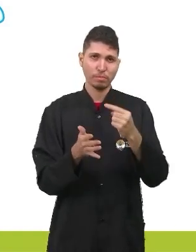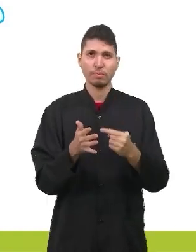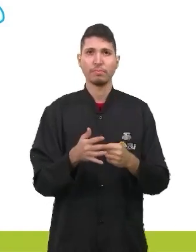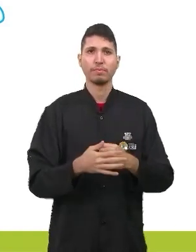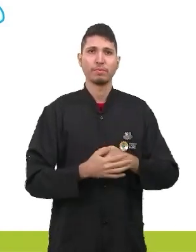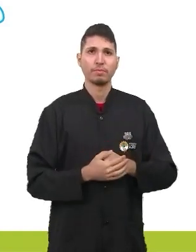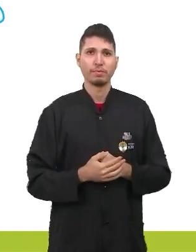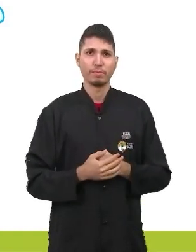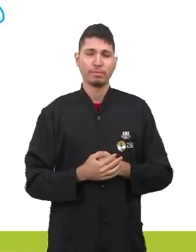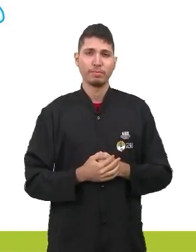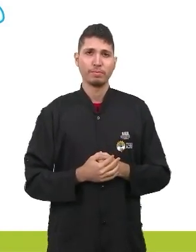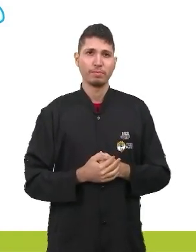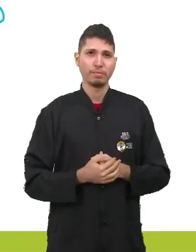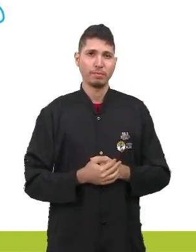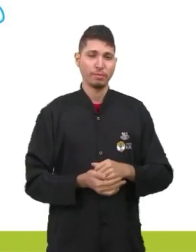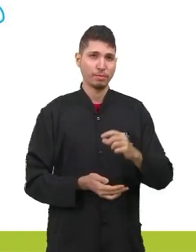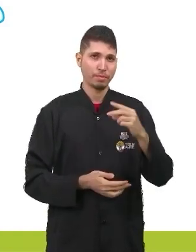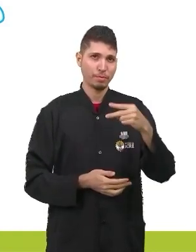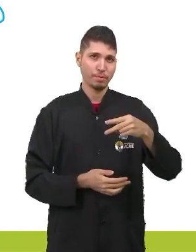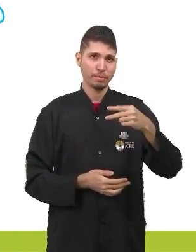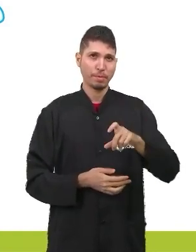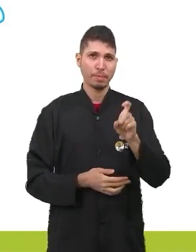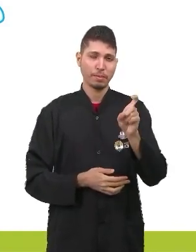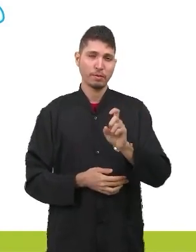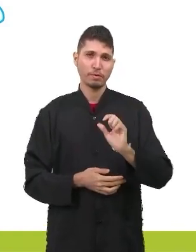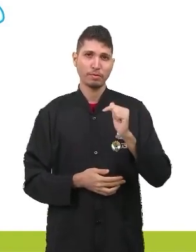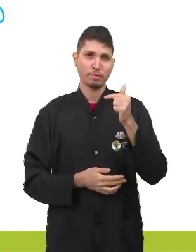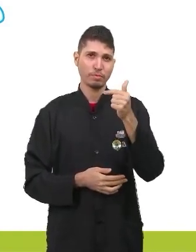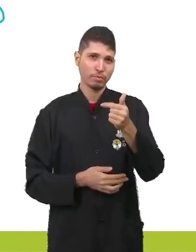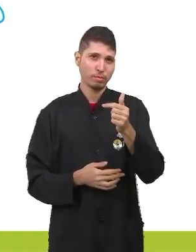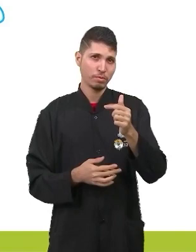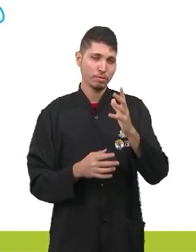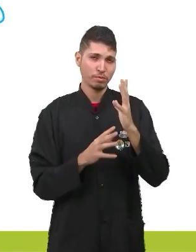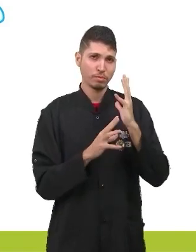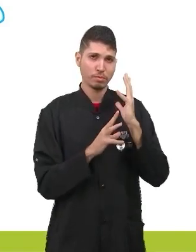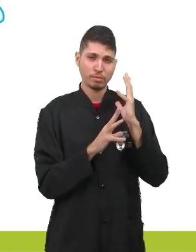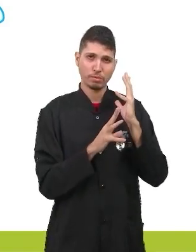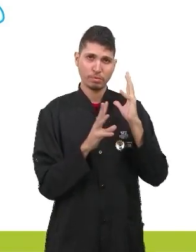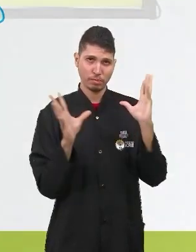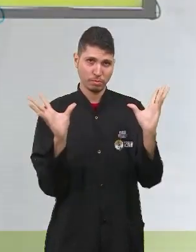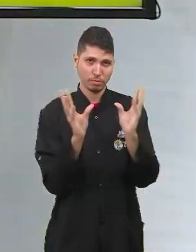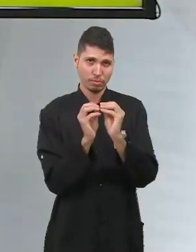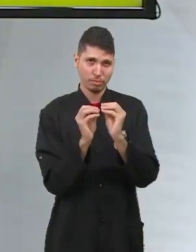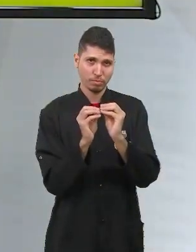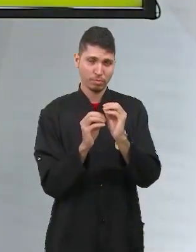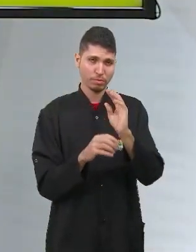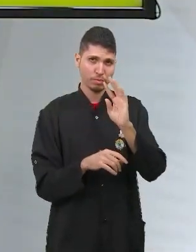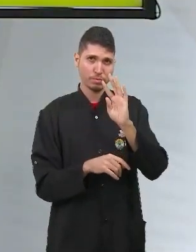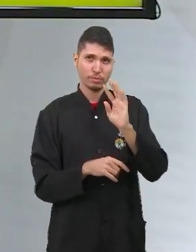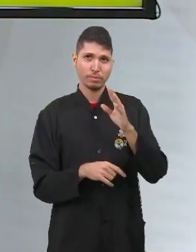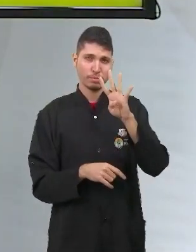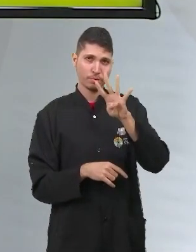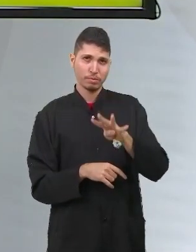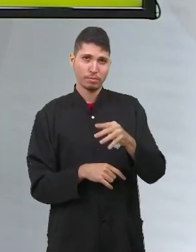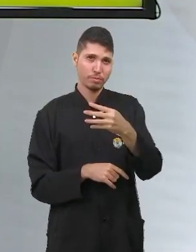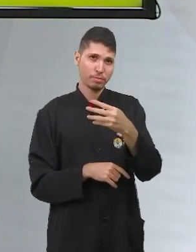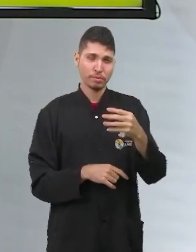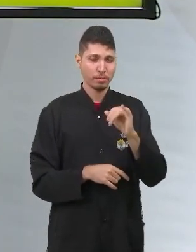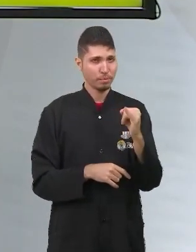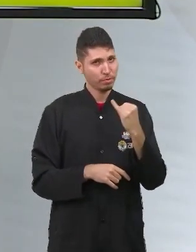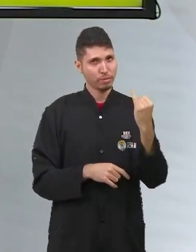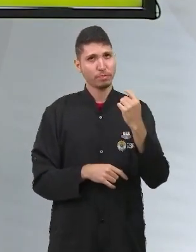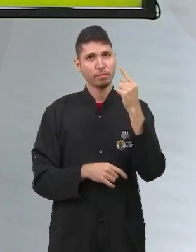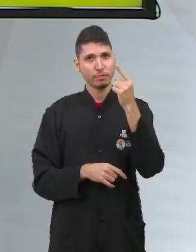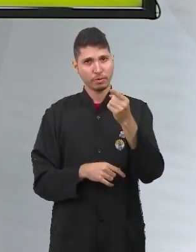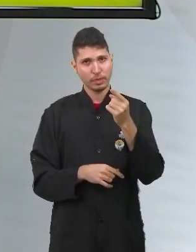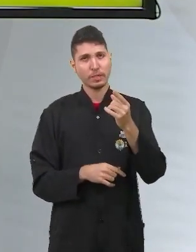ao x duas linhas, ok? Então tá aí o resumo de gráfico aí. Essa parte aqui é importante que você revise ela